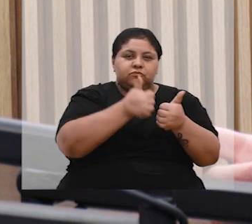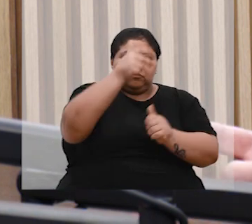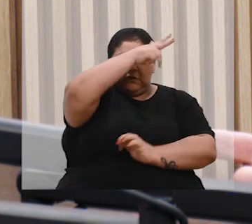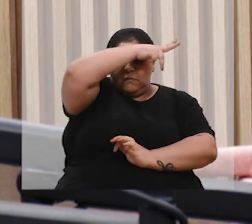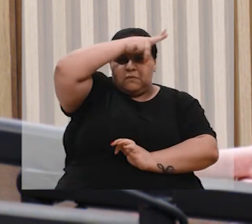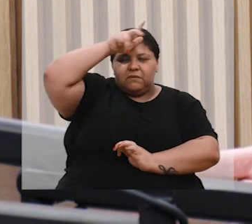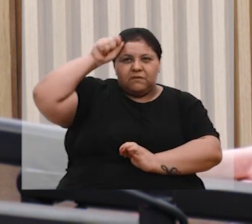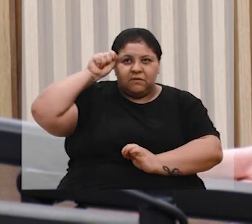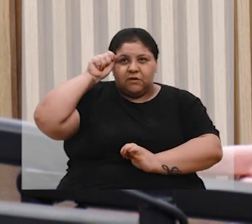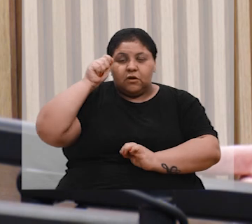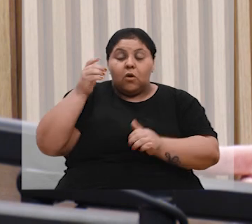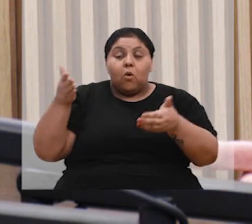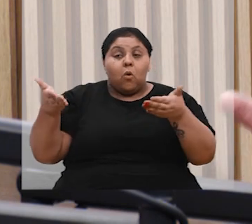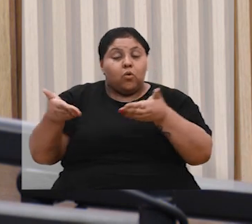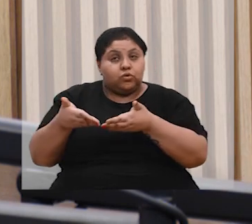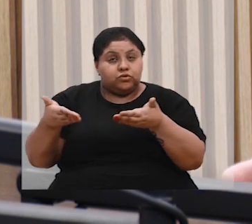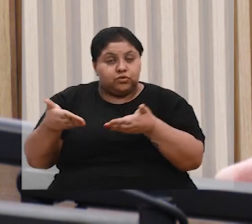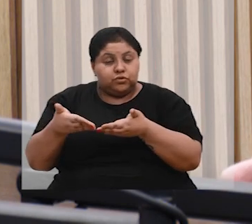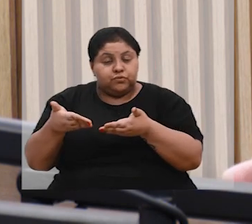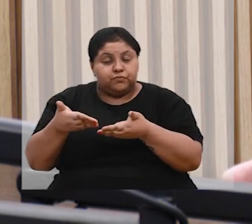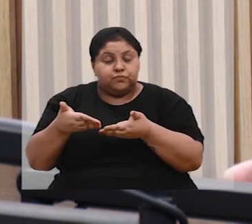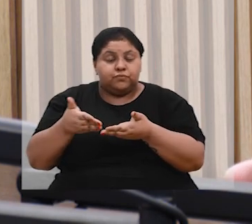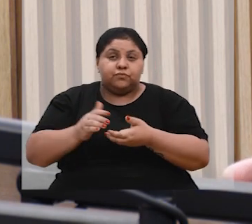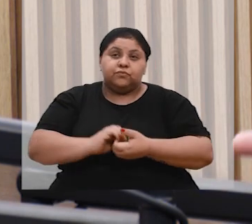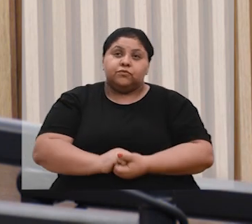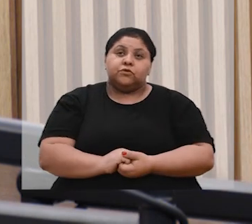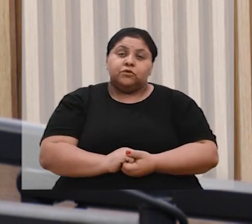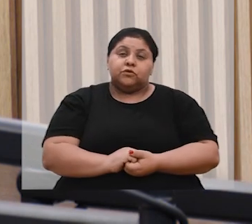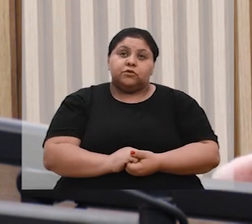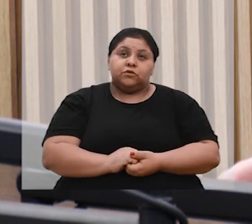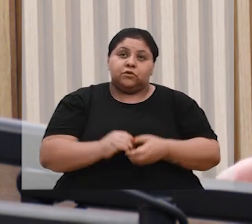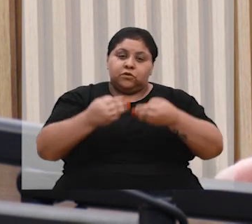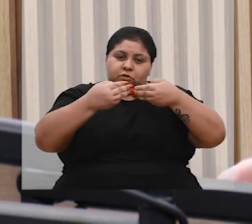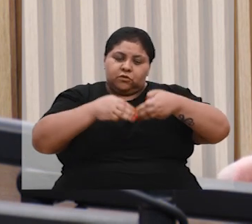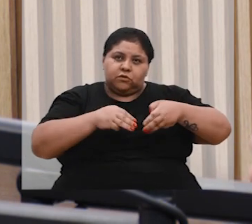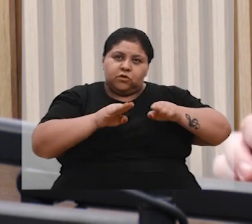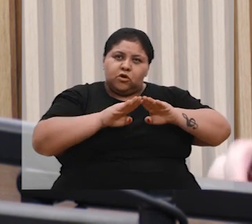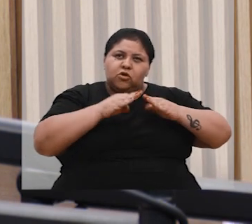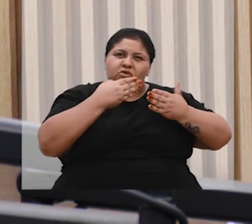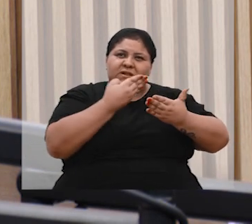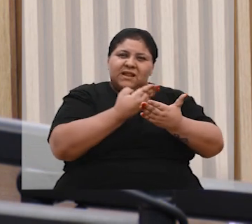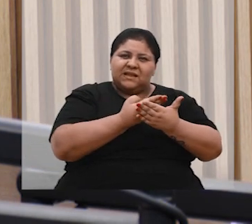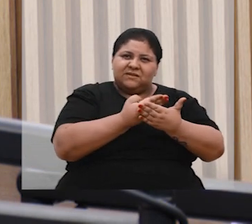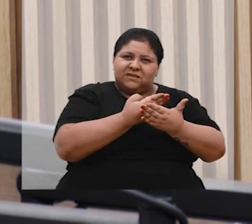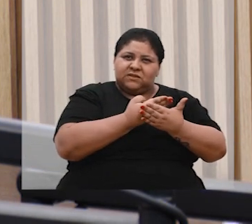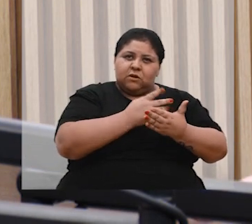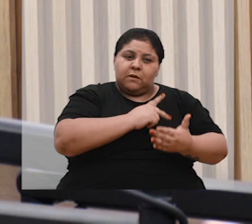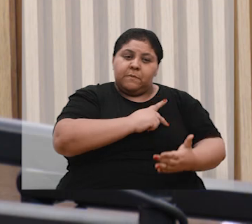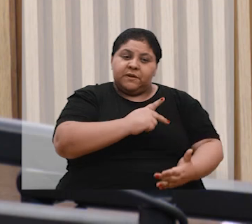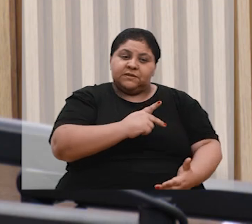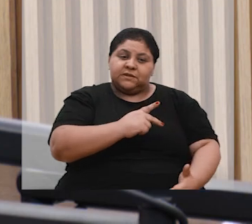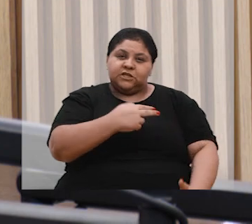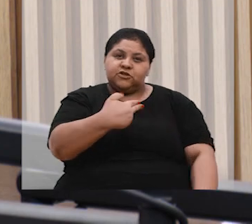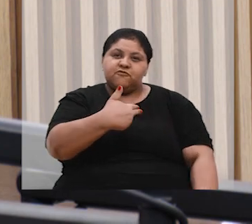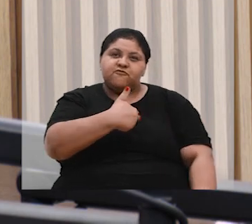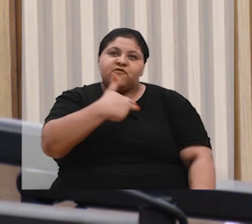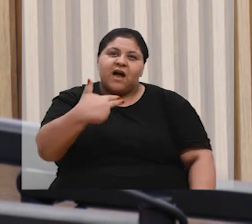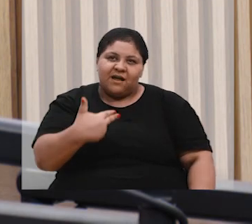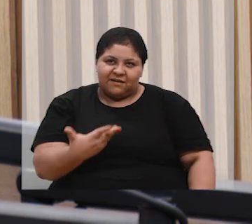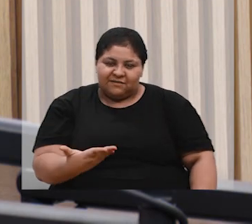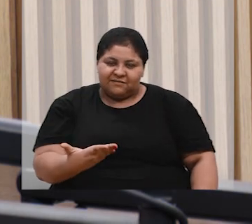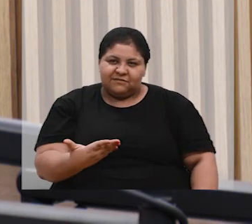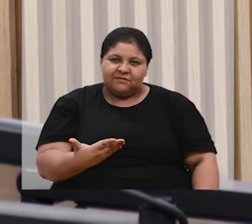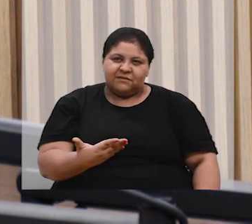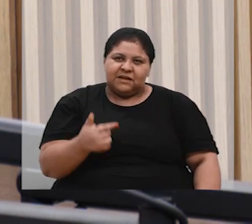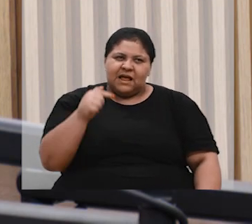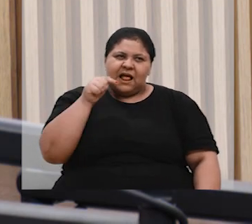prefeitura, onde hoje é o museu, do lado da Escola Presidente Vargas, é o Museu Municipal. Então ali a Câmara ficou sediada